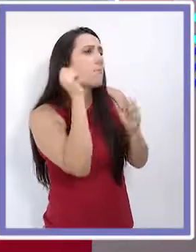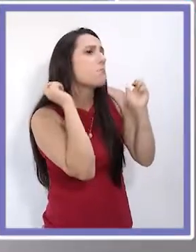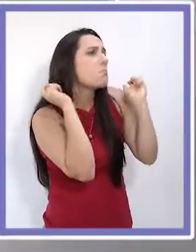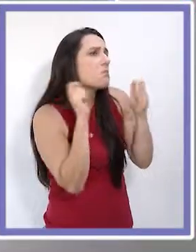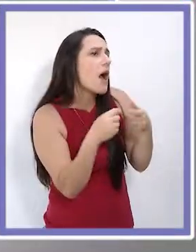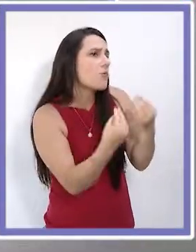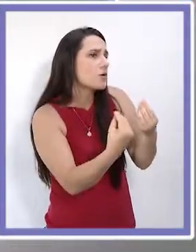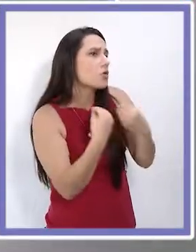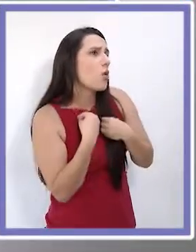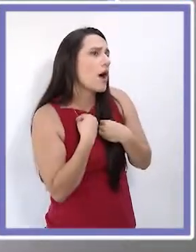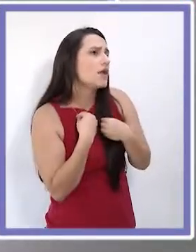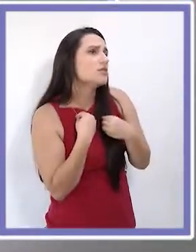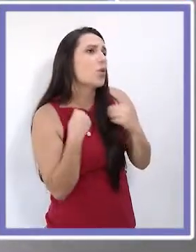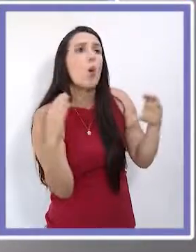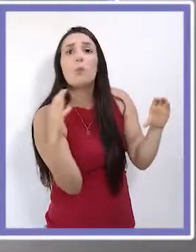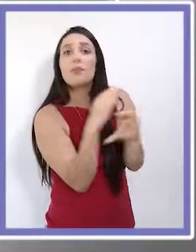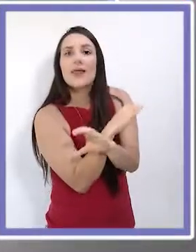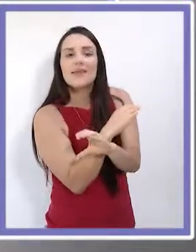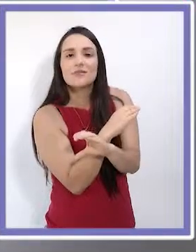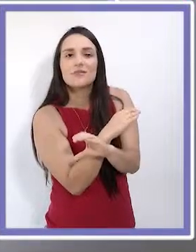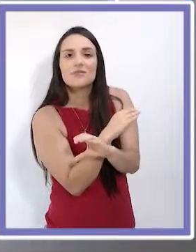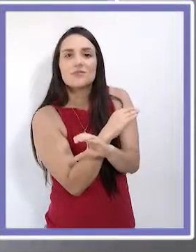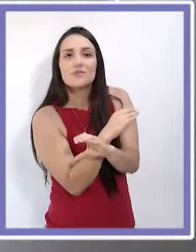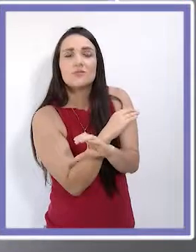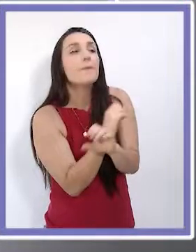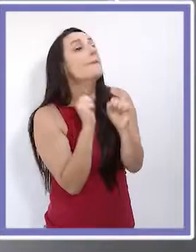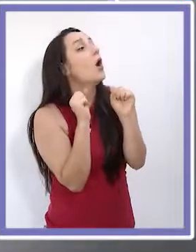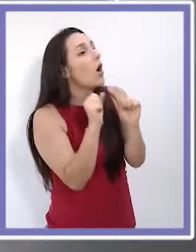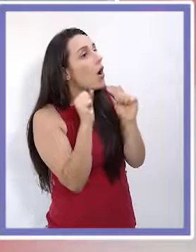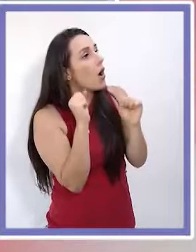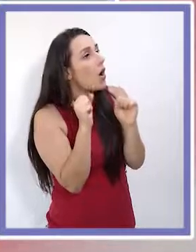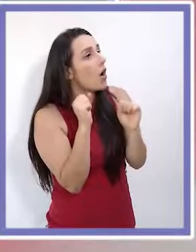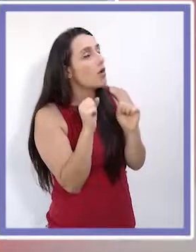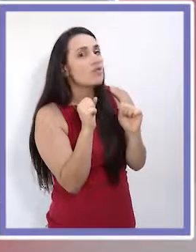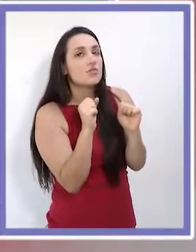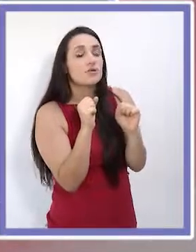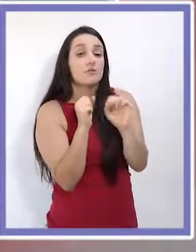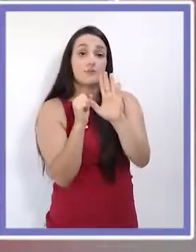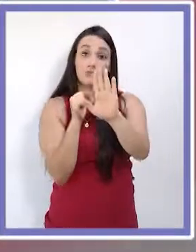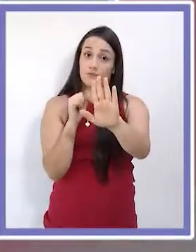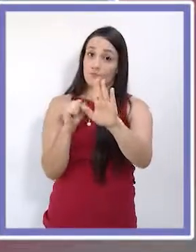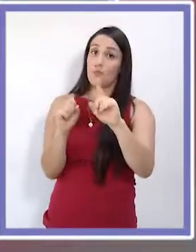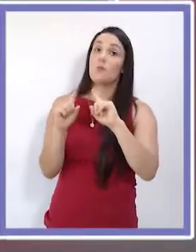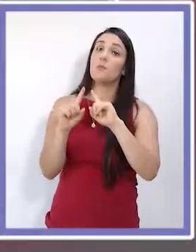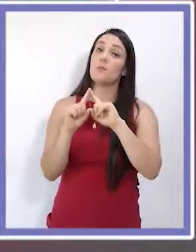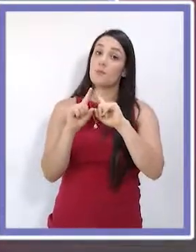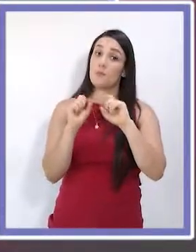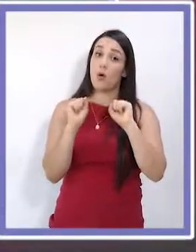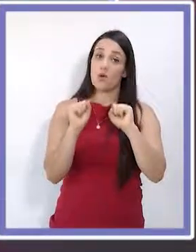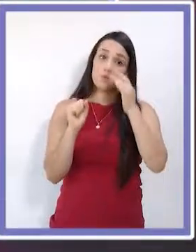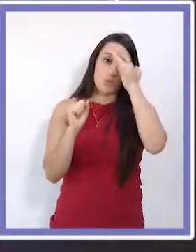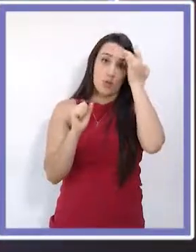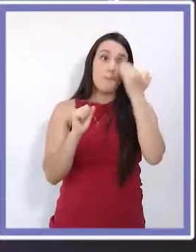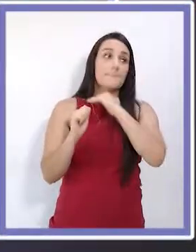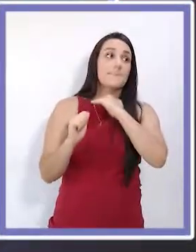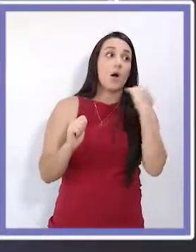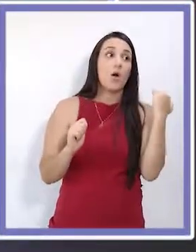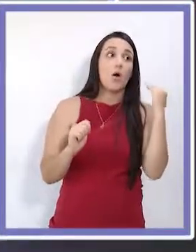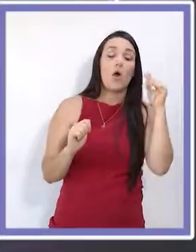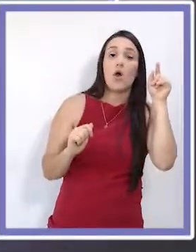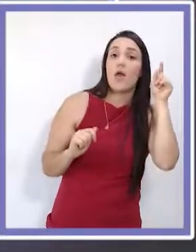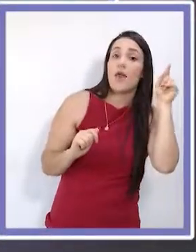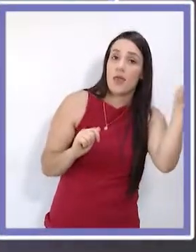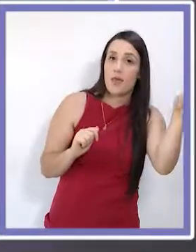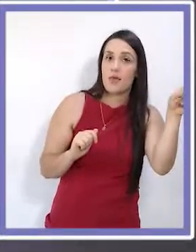pode ter a doação de todos os órgãos e todos os tecidos. Mas também a gente pode ter um doador em vida. O doador vivo, ele